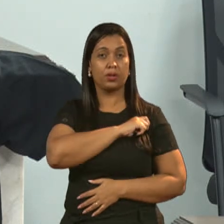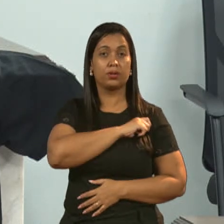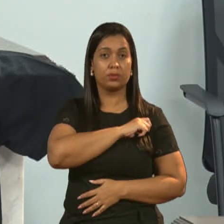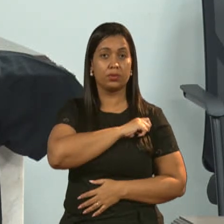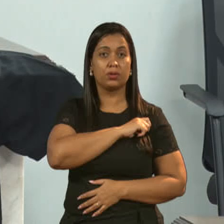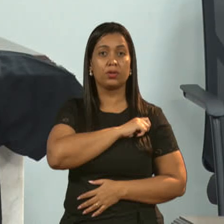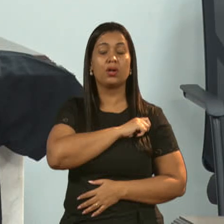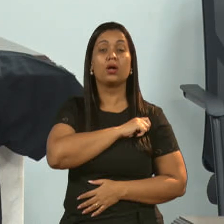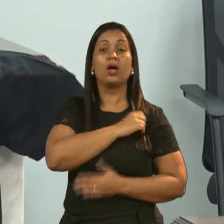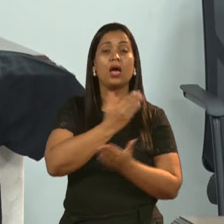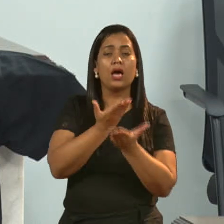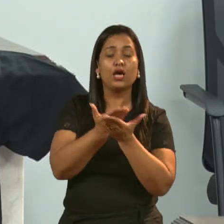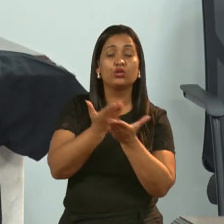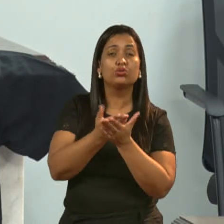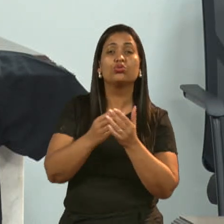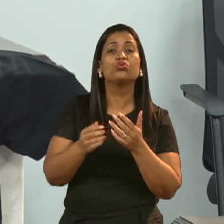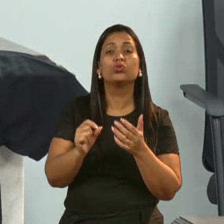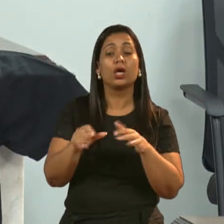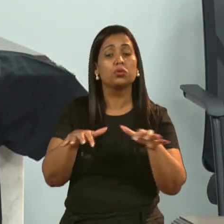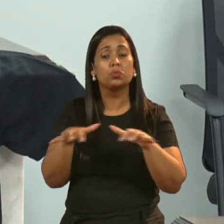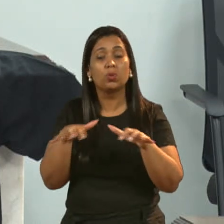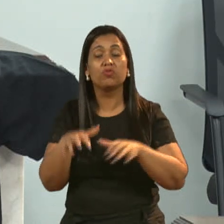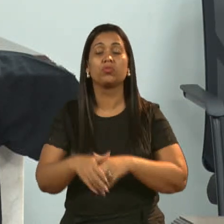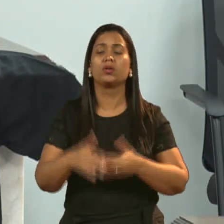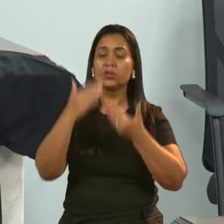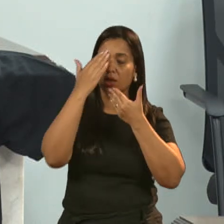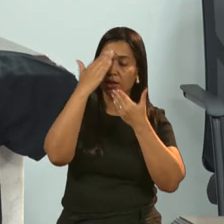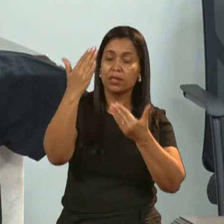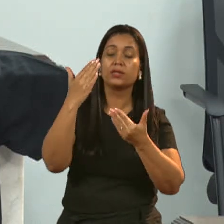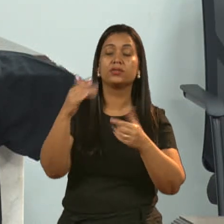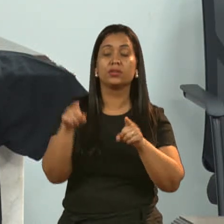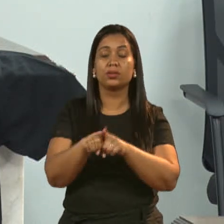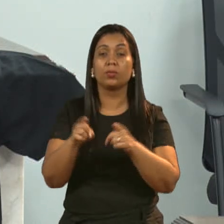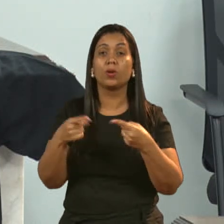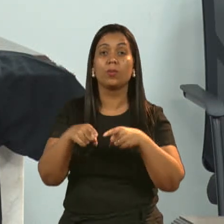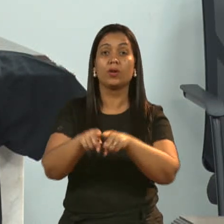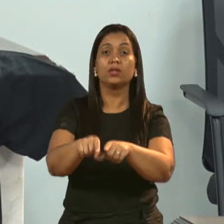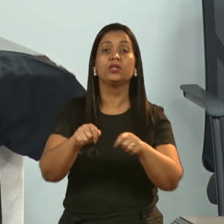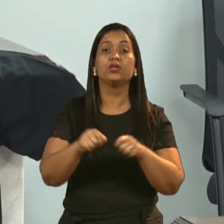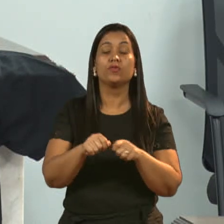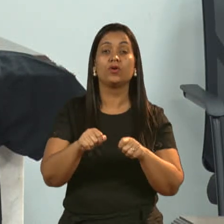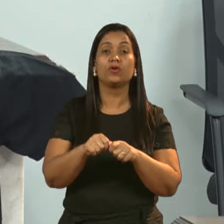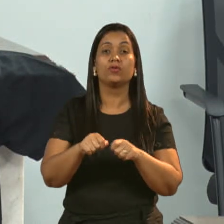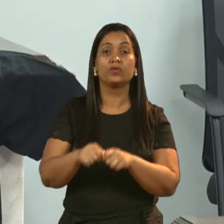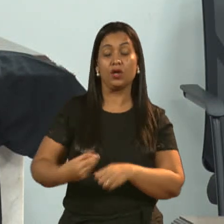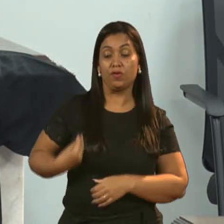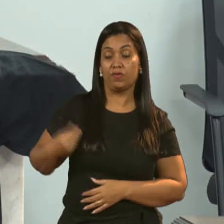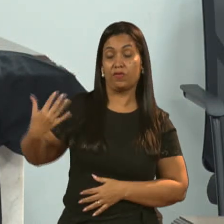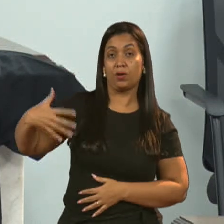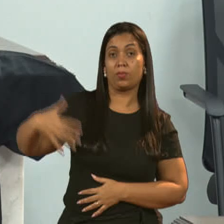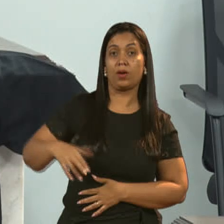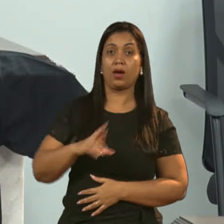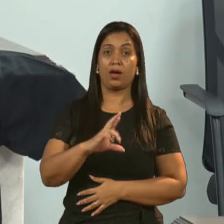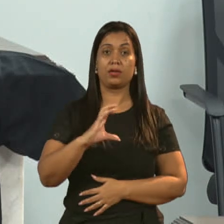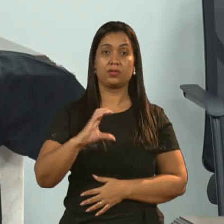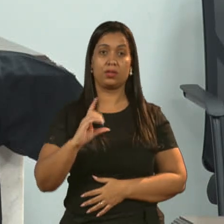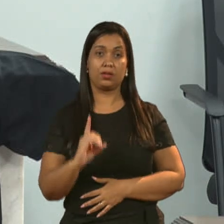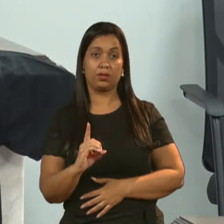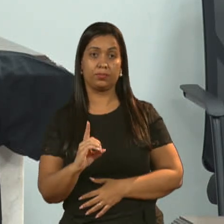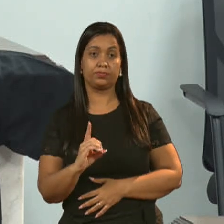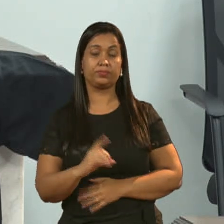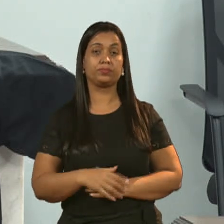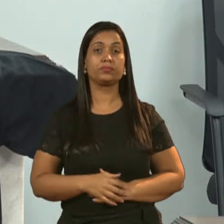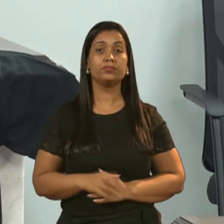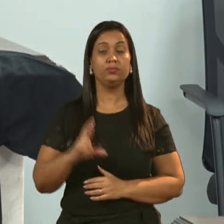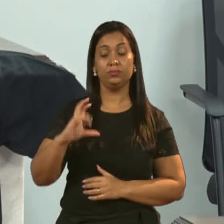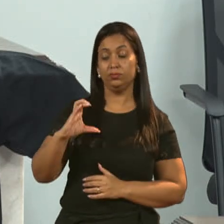do movimento. E queria aqui agradecer mais uma vez uma parceria que foi feita com o Viver com Parkinson, que é a RCD. A